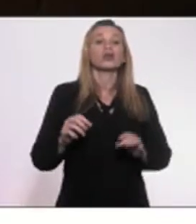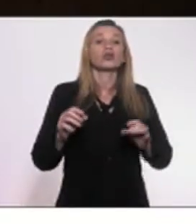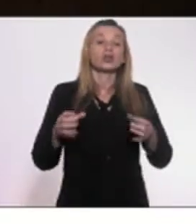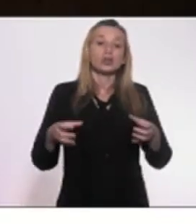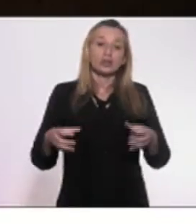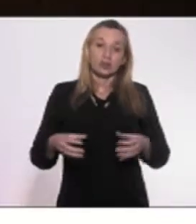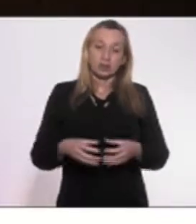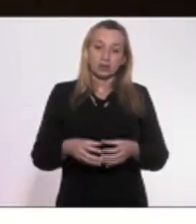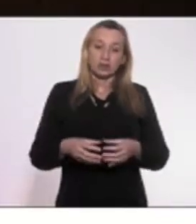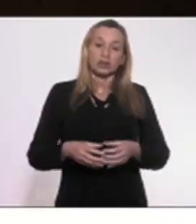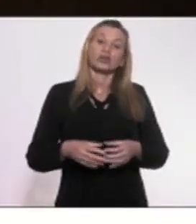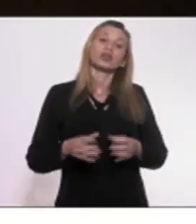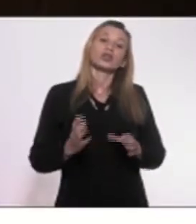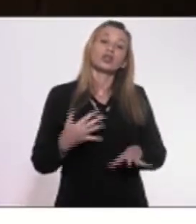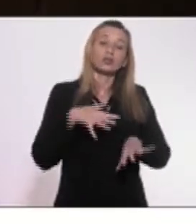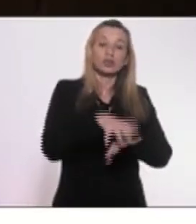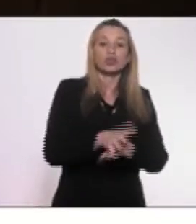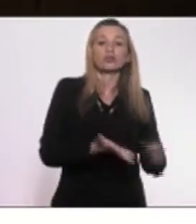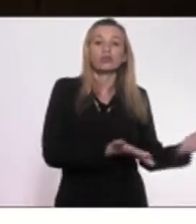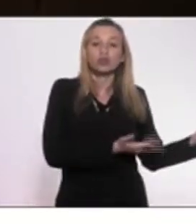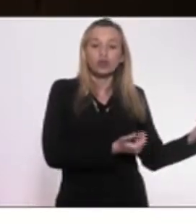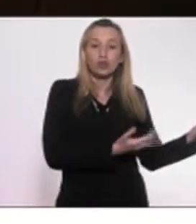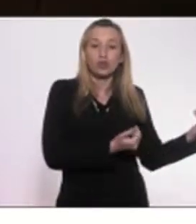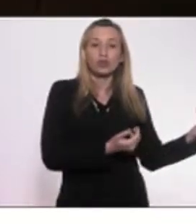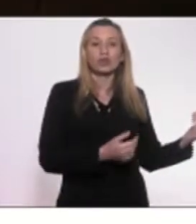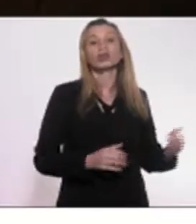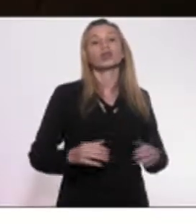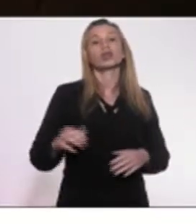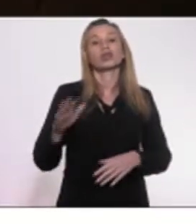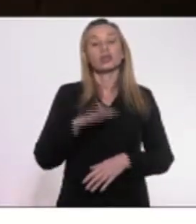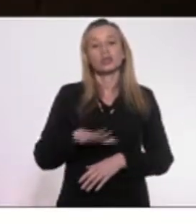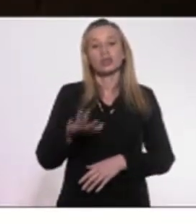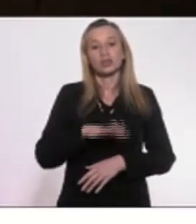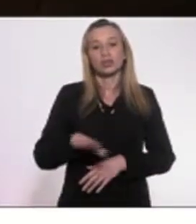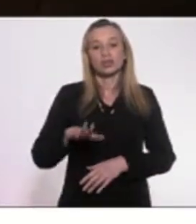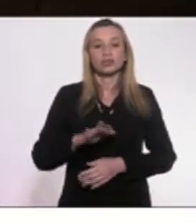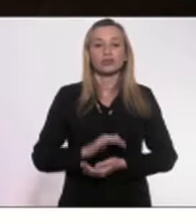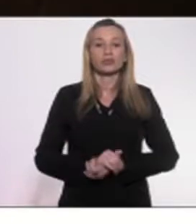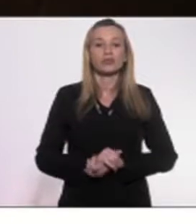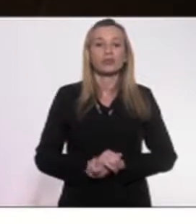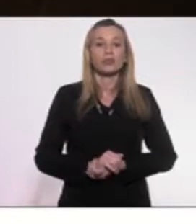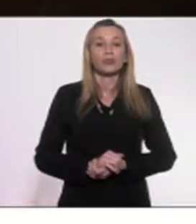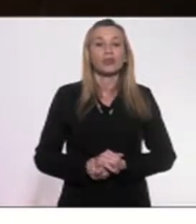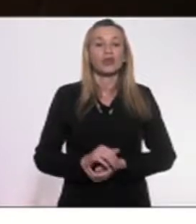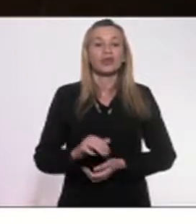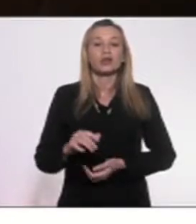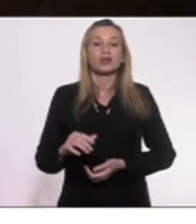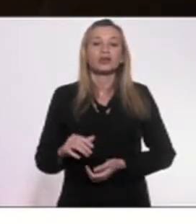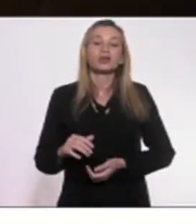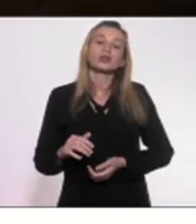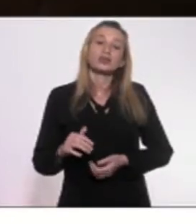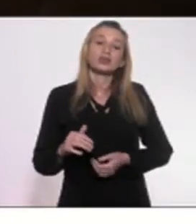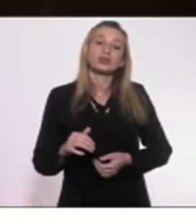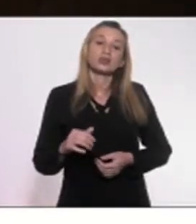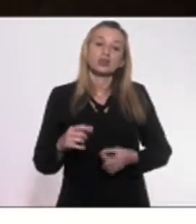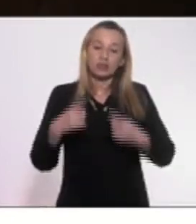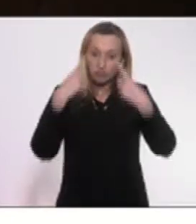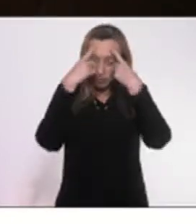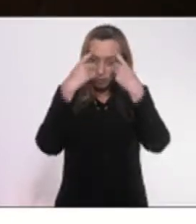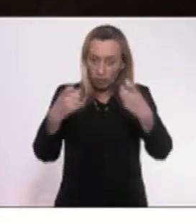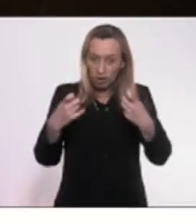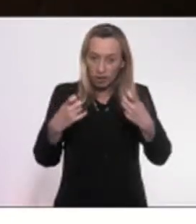de inclusão dos jovens, da infância e da adolescência, que vítimas da violência ou da